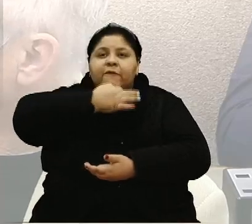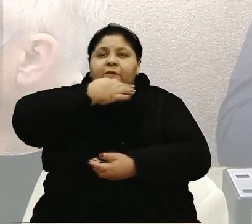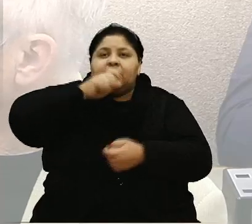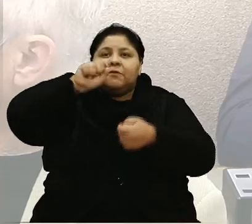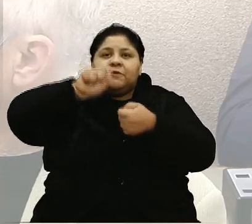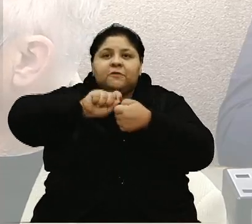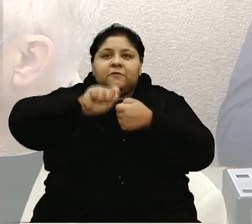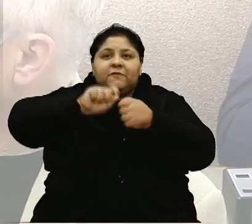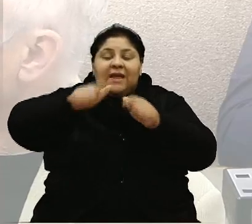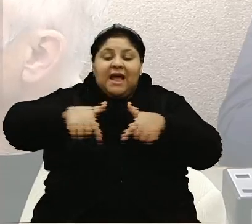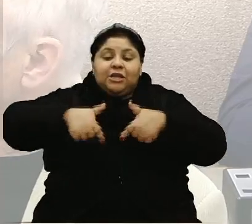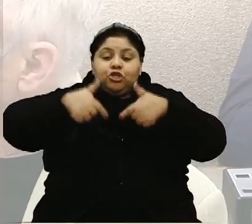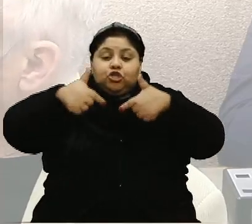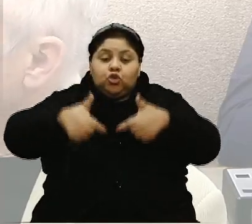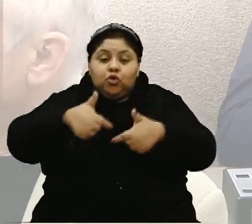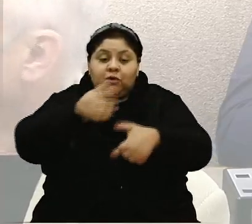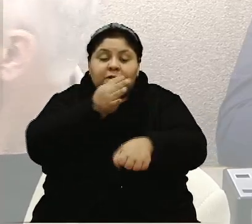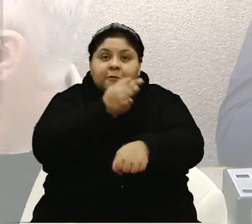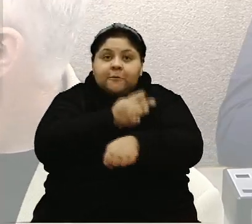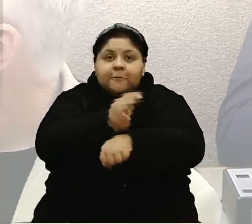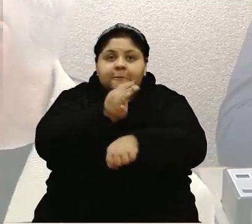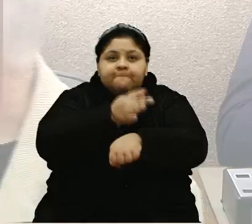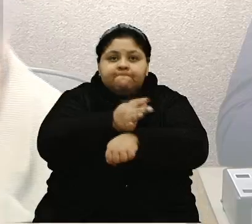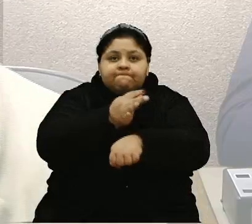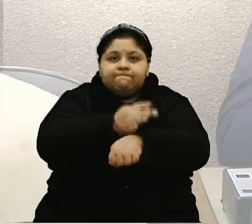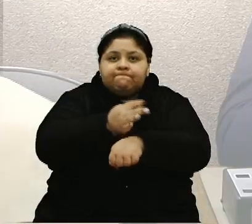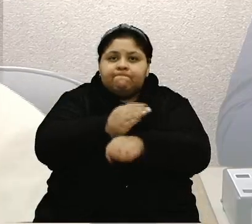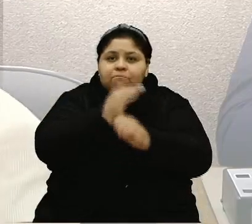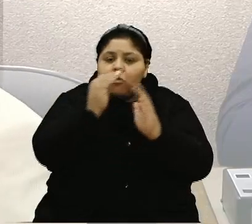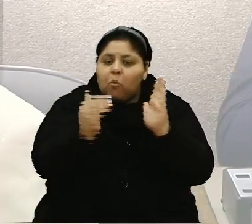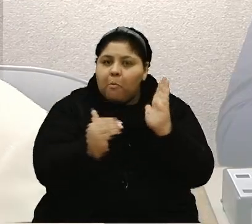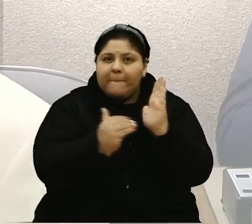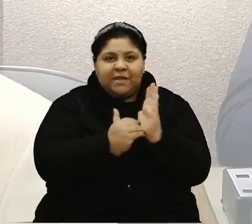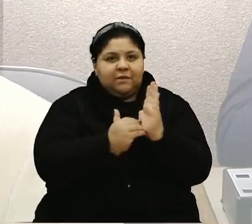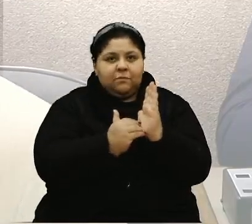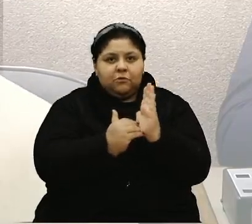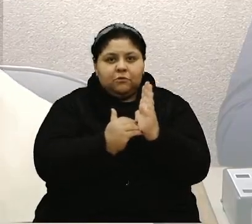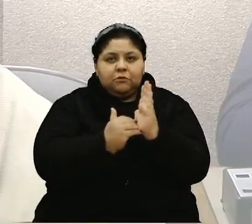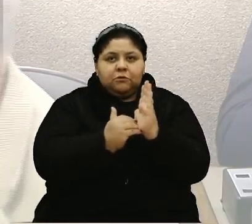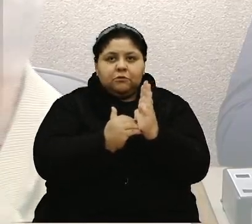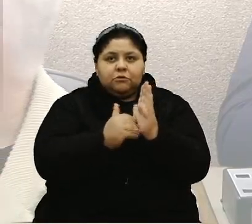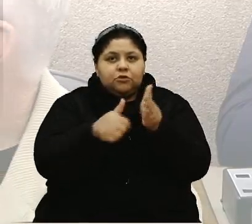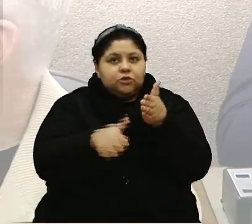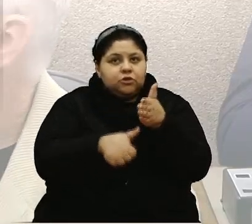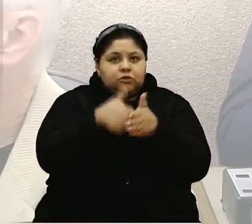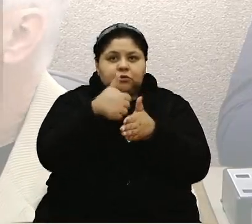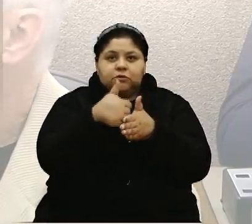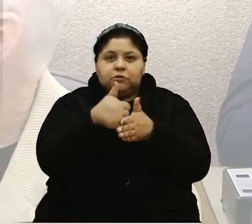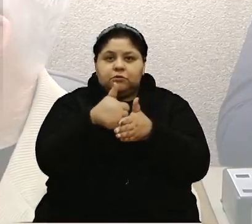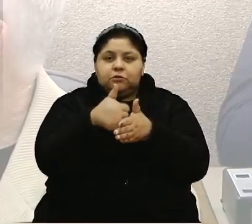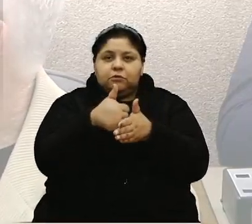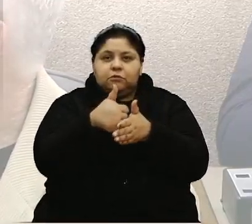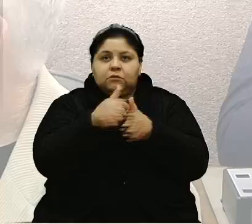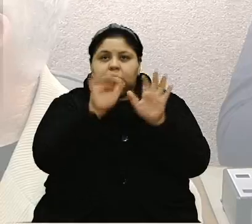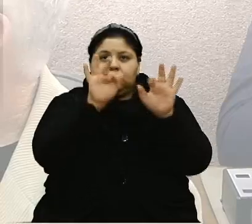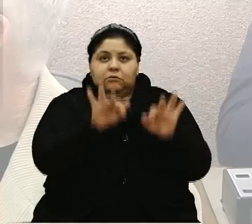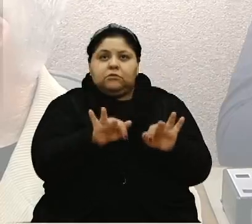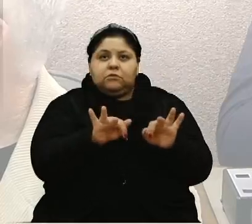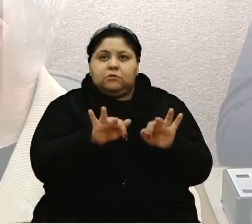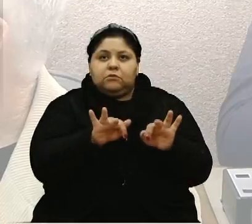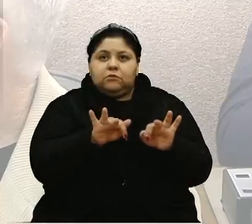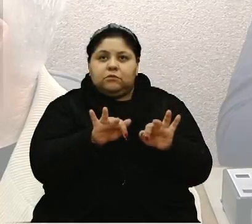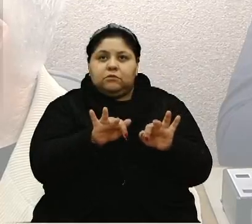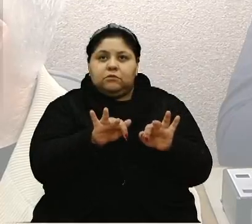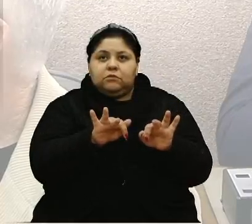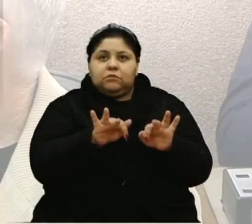ações paliativas para proporcionar, né, o mínimo de trafegabilidade. Se possível, uma parte, presidente. Parar com essa situação dizendo, se possível, uma